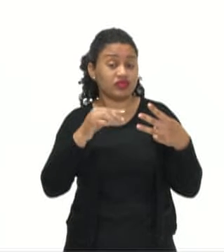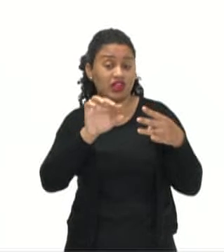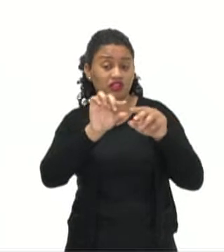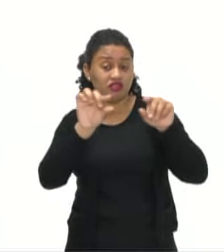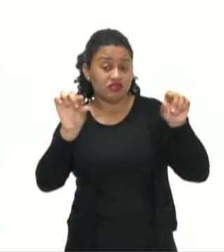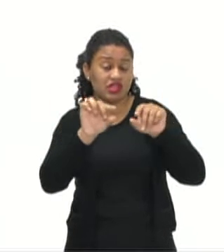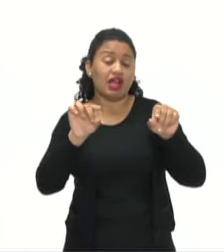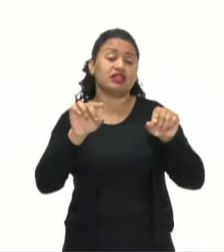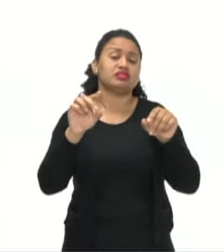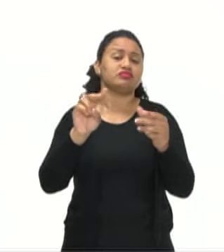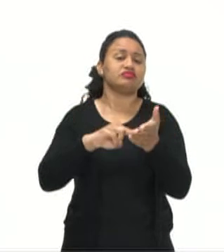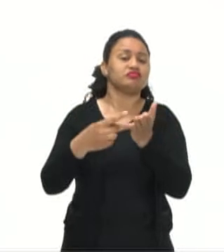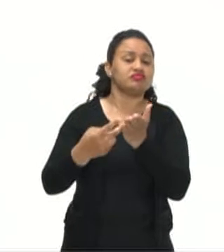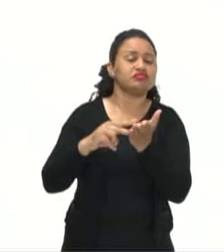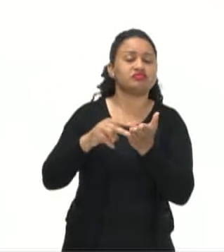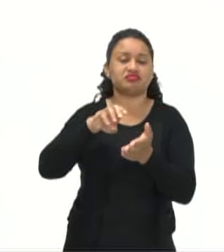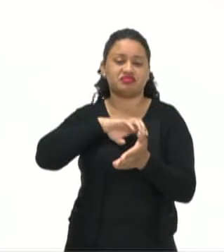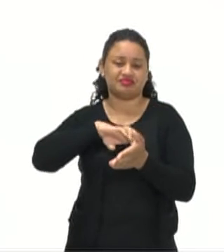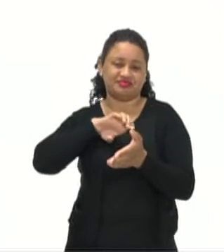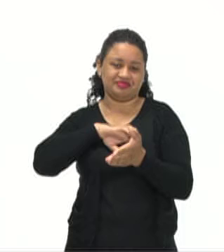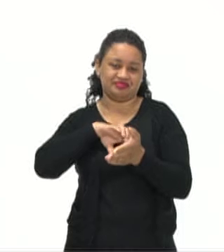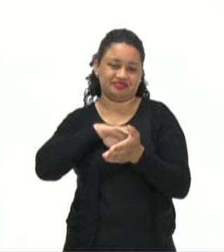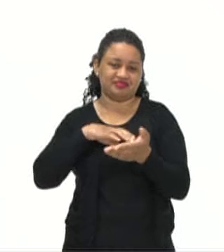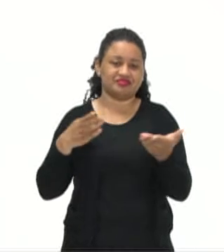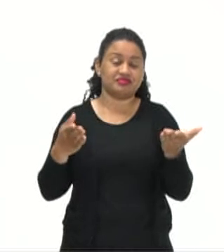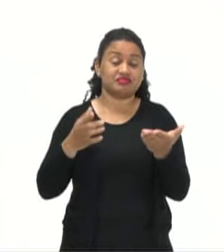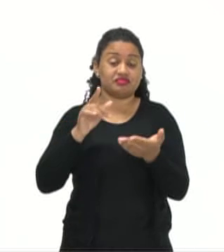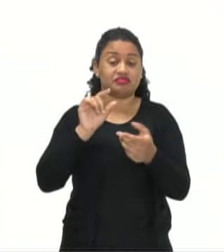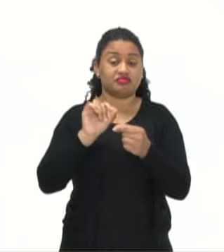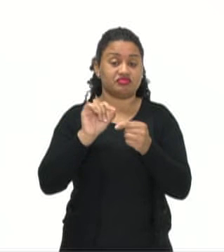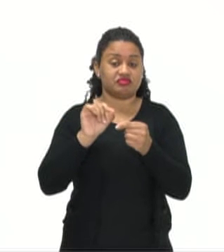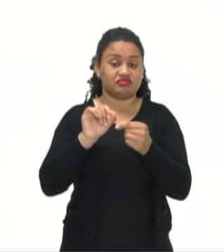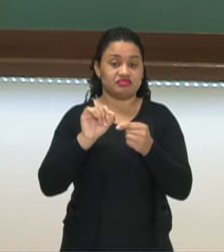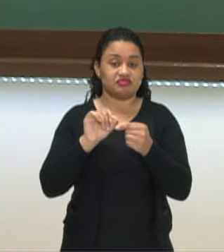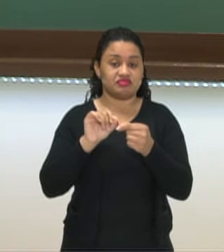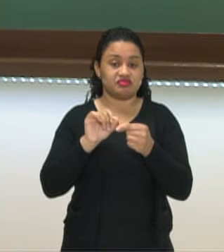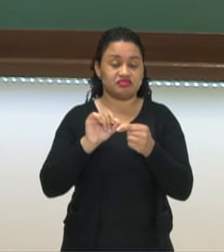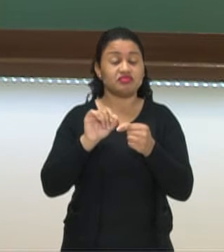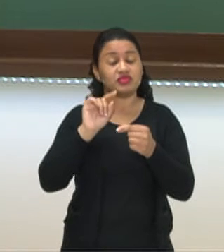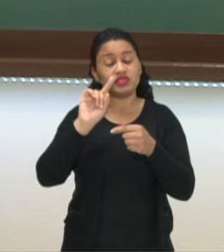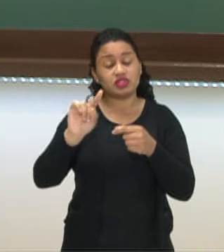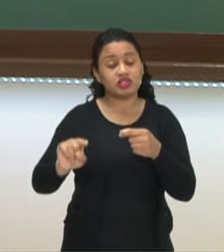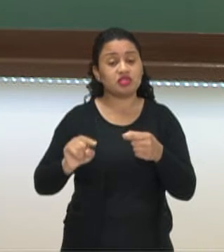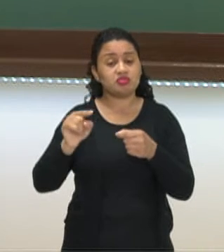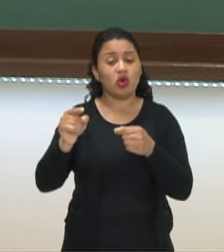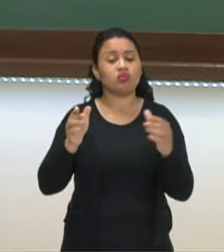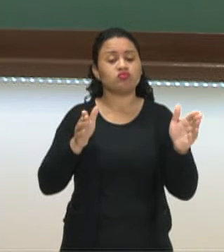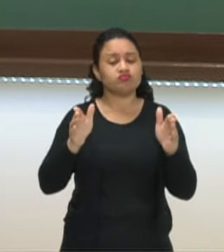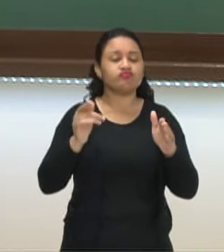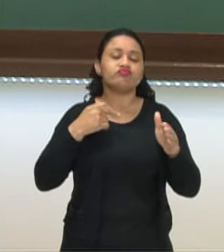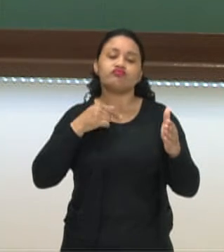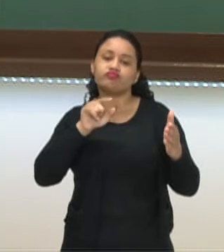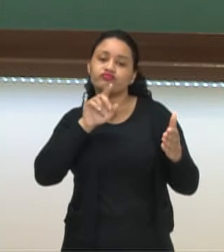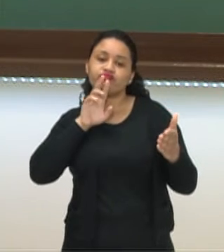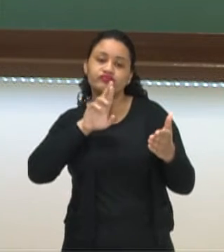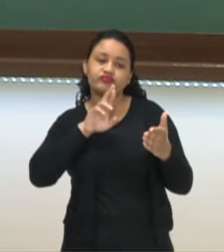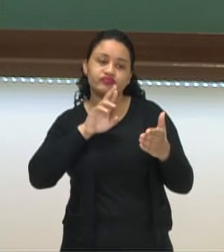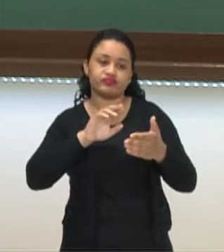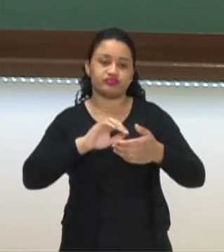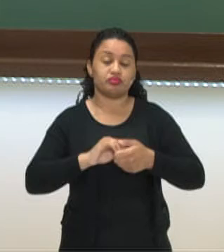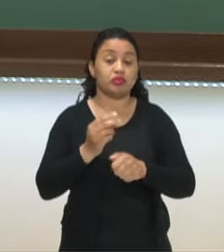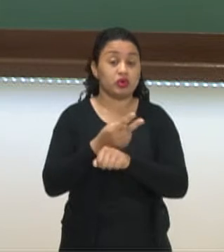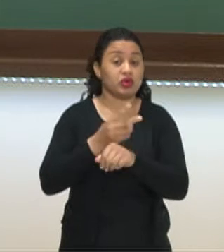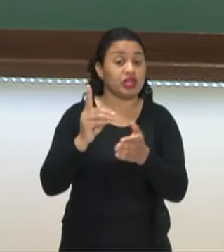child? E letra C. Who are the members of your family?